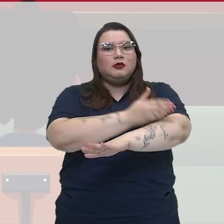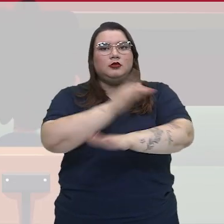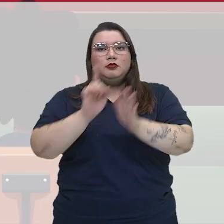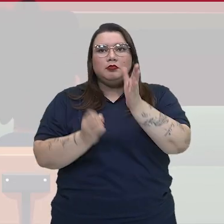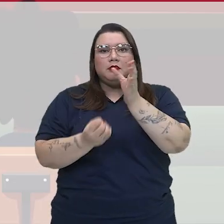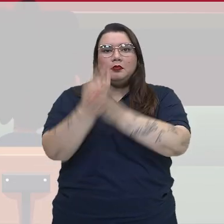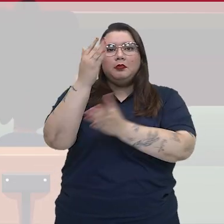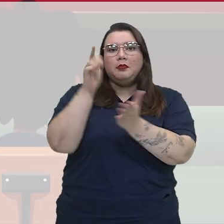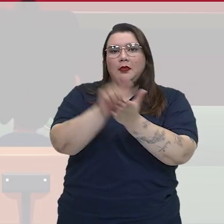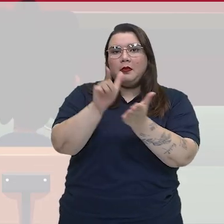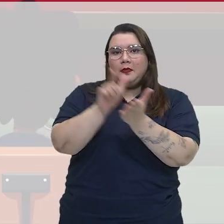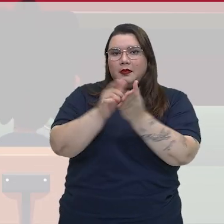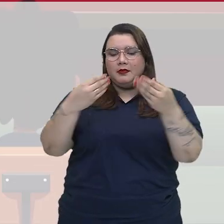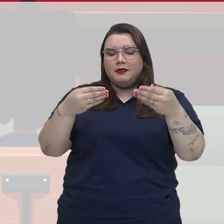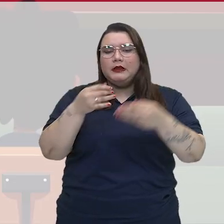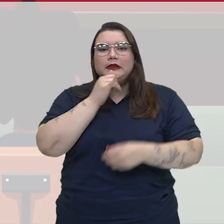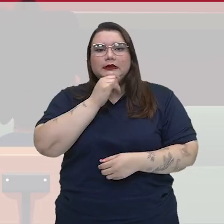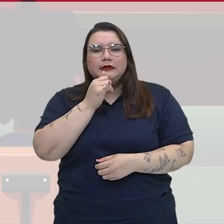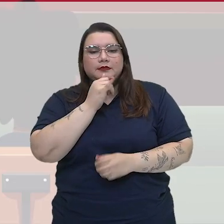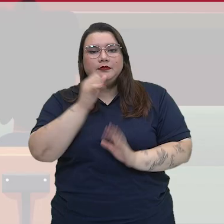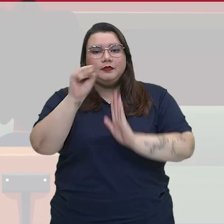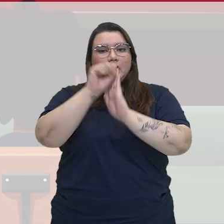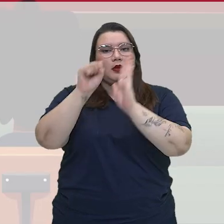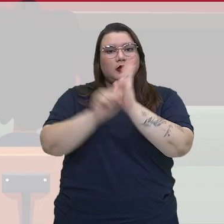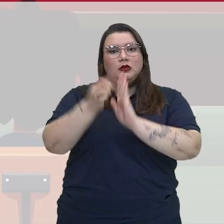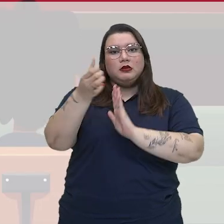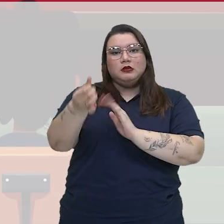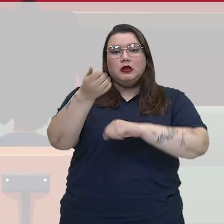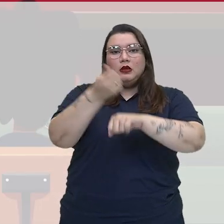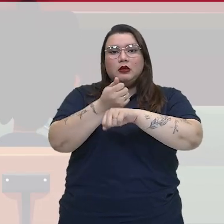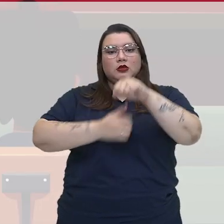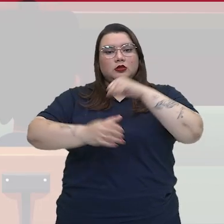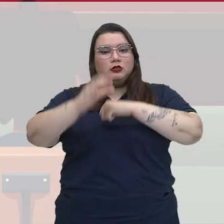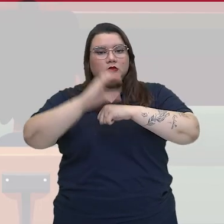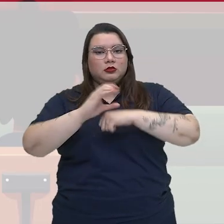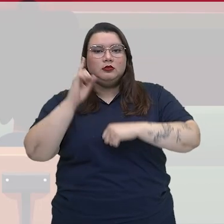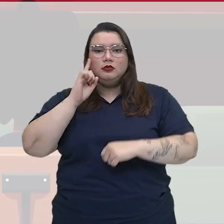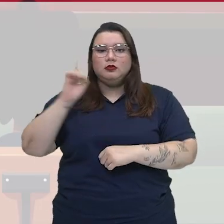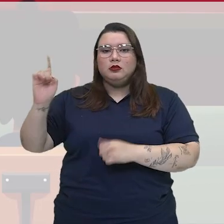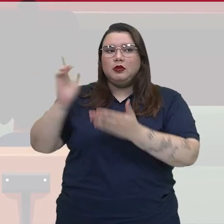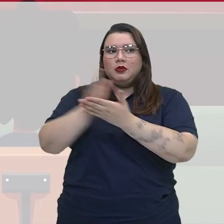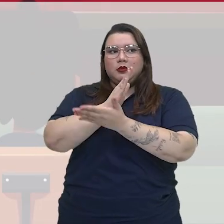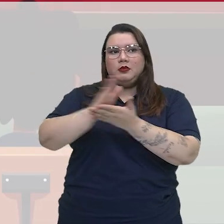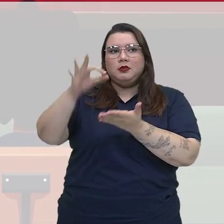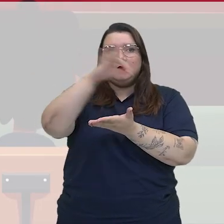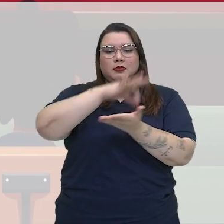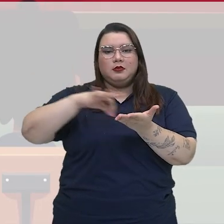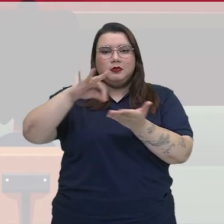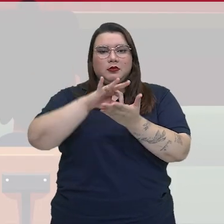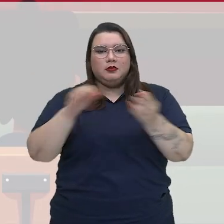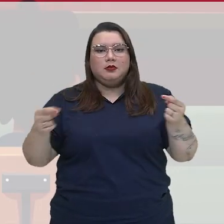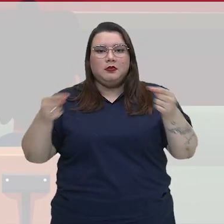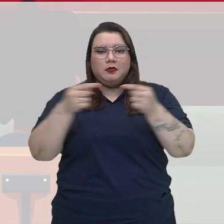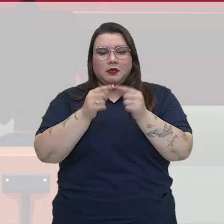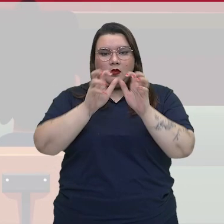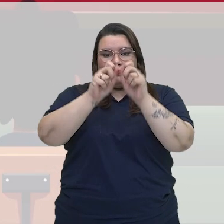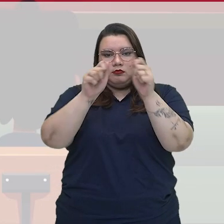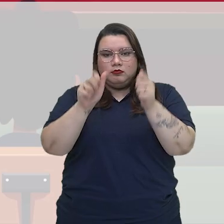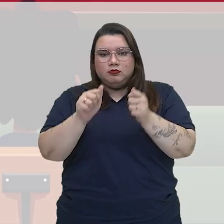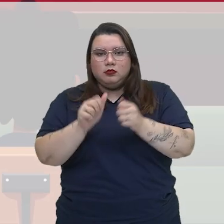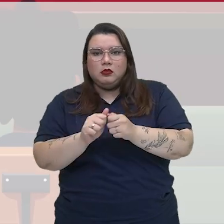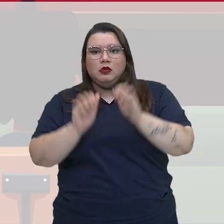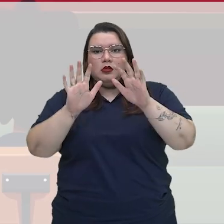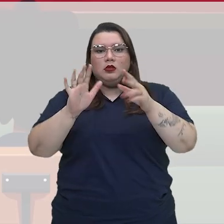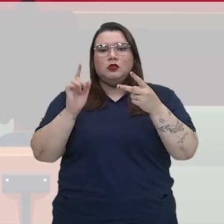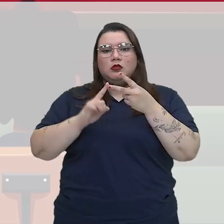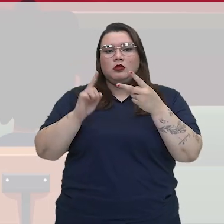do papel. Por exemplo, no século 6 a.C., alguns mapas eram feitos de argila. Já o primeiro